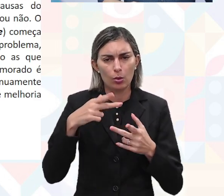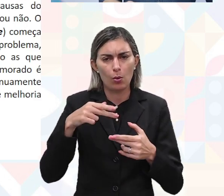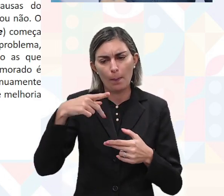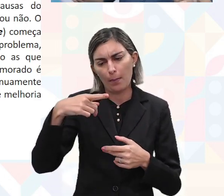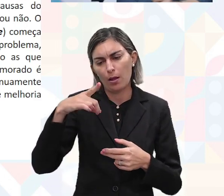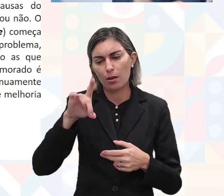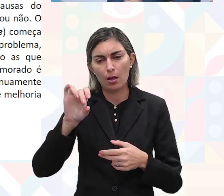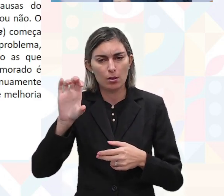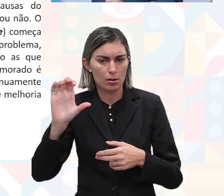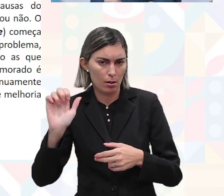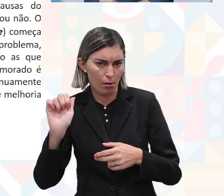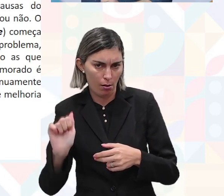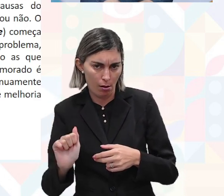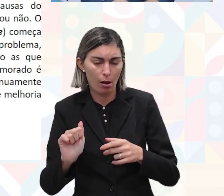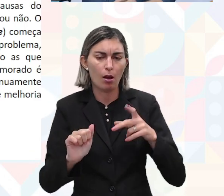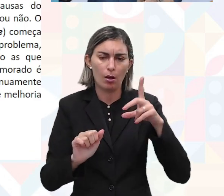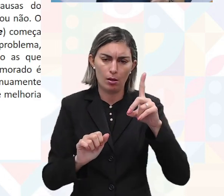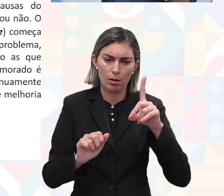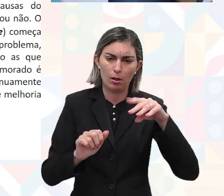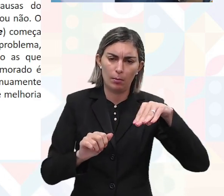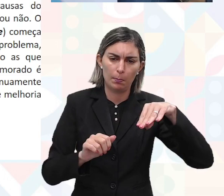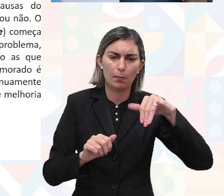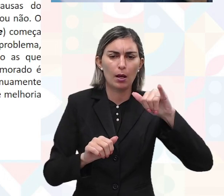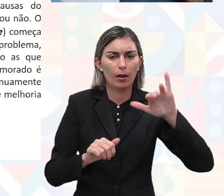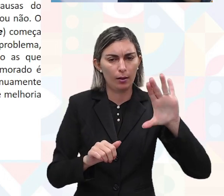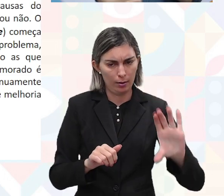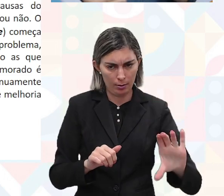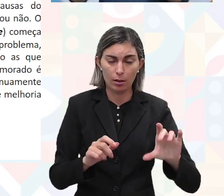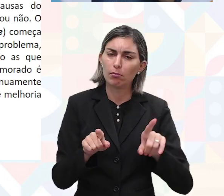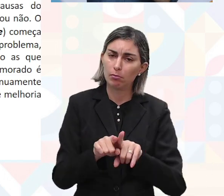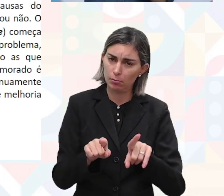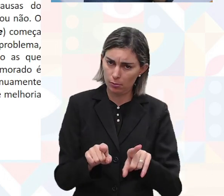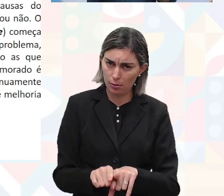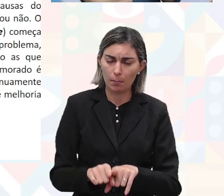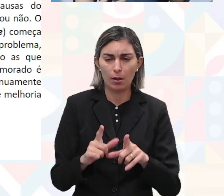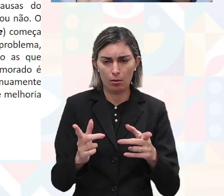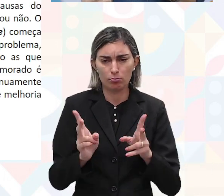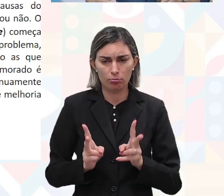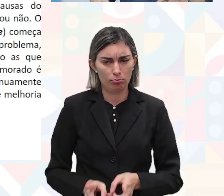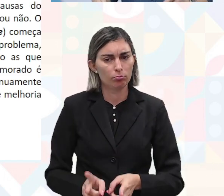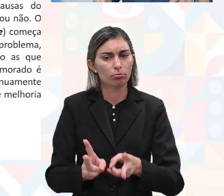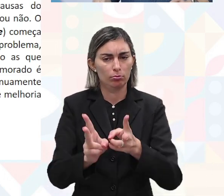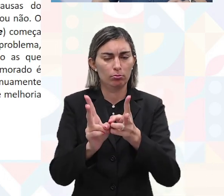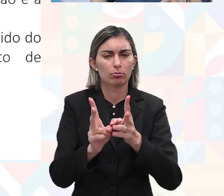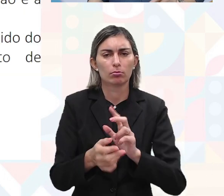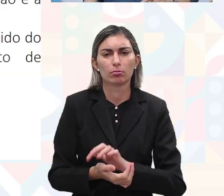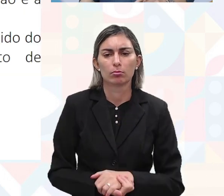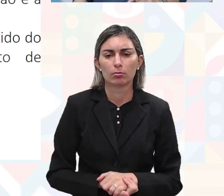PDCA funciona, o DMAIC funciona sendo uma operação contínua.